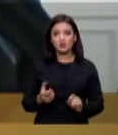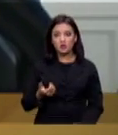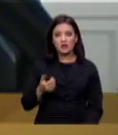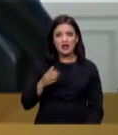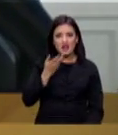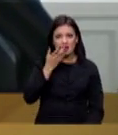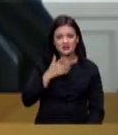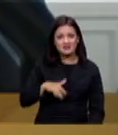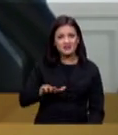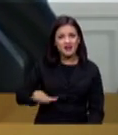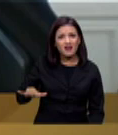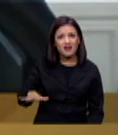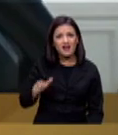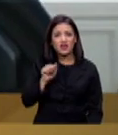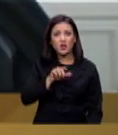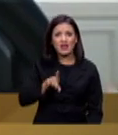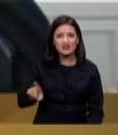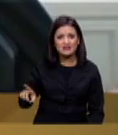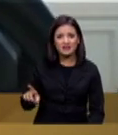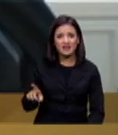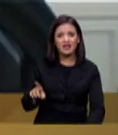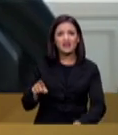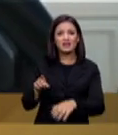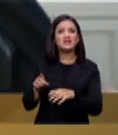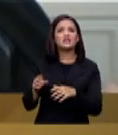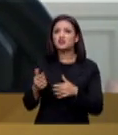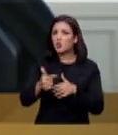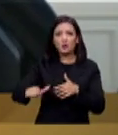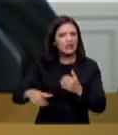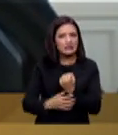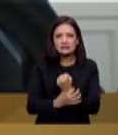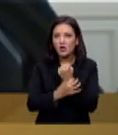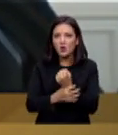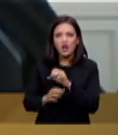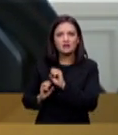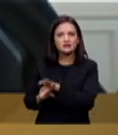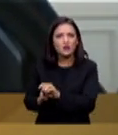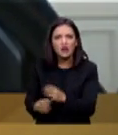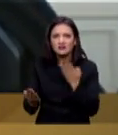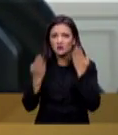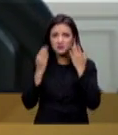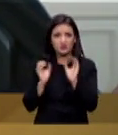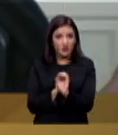internados não terão segurança, não terão educação, não terão psicólogo.